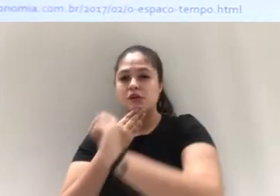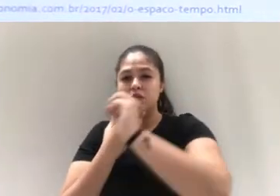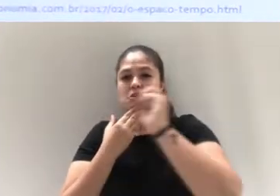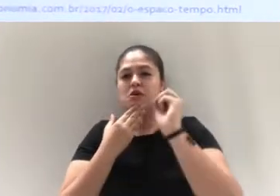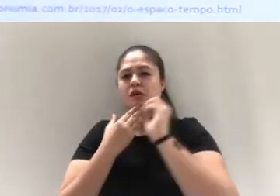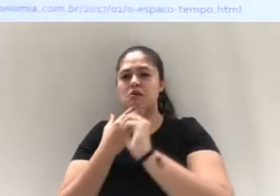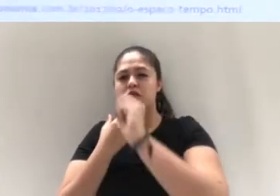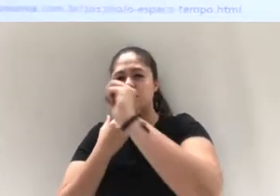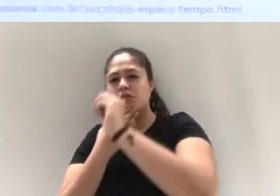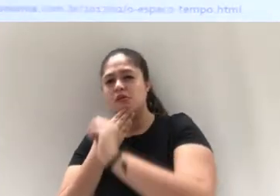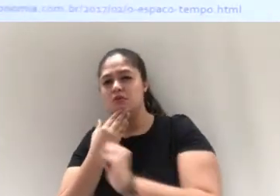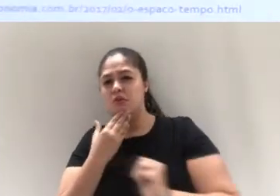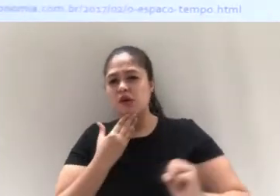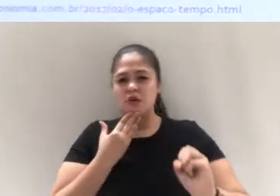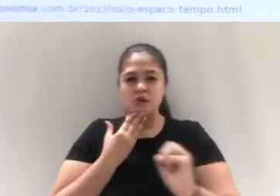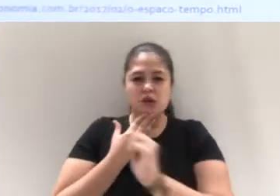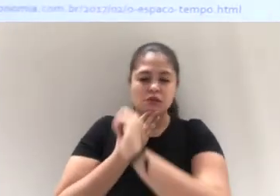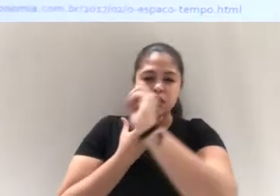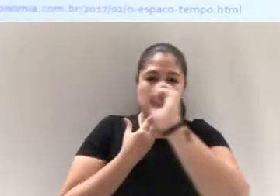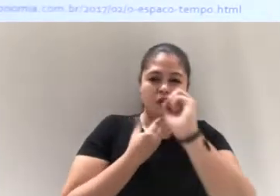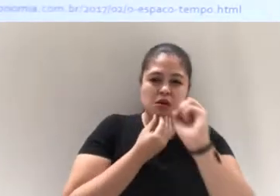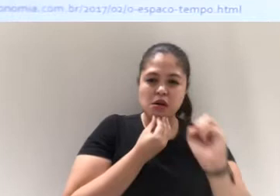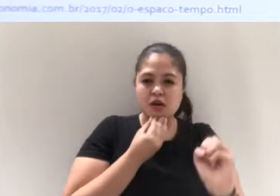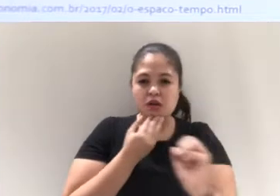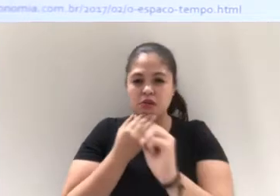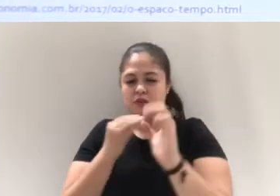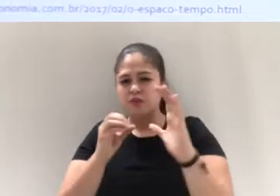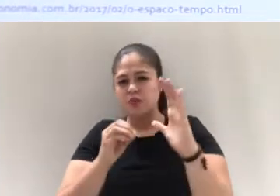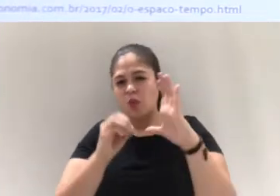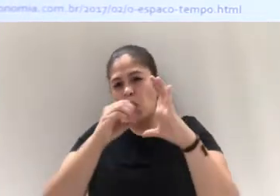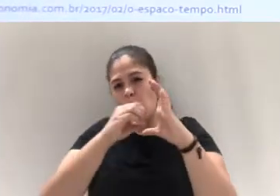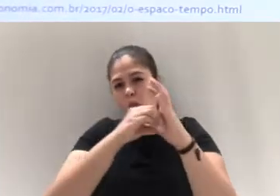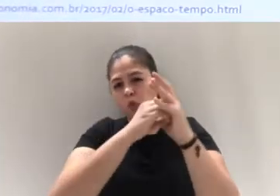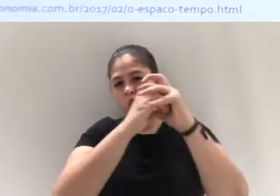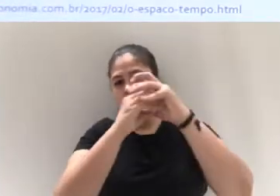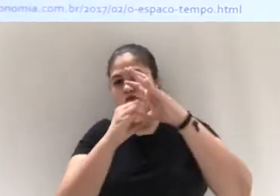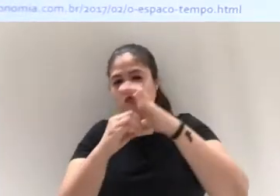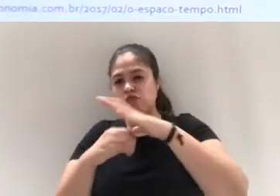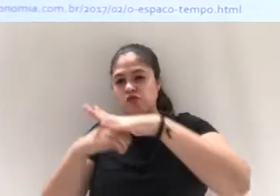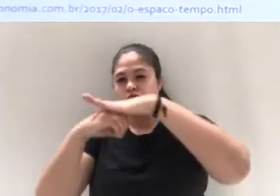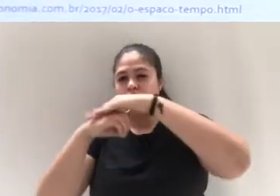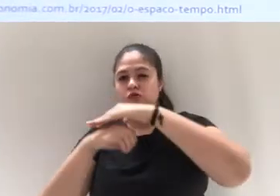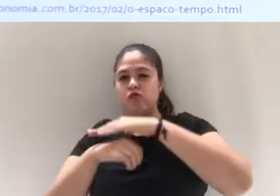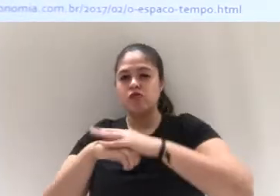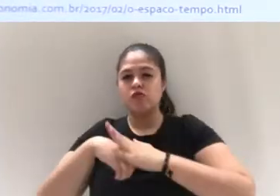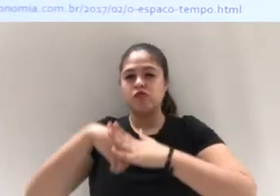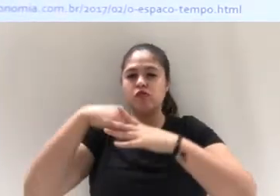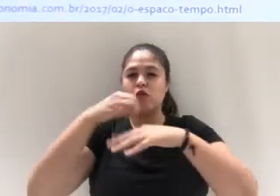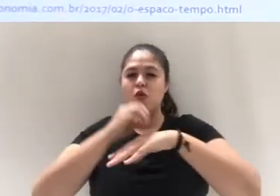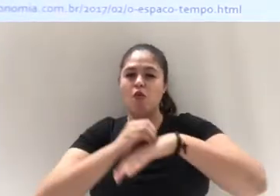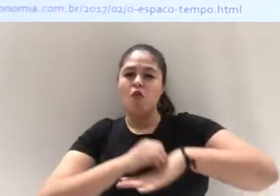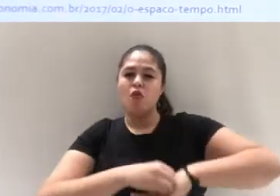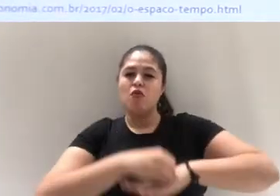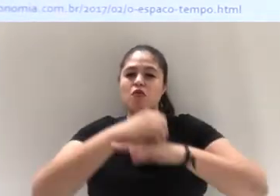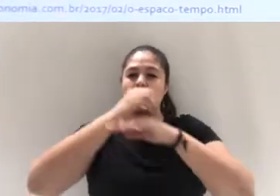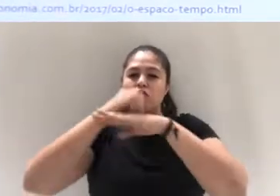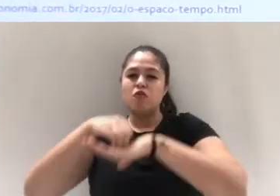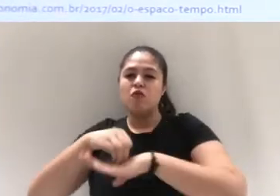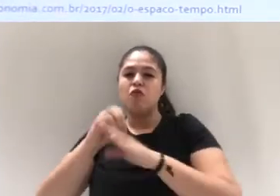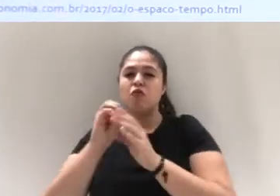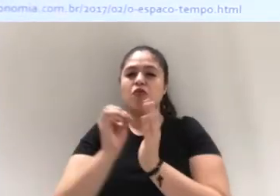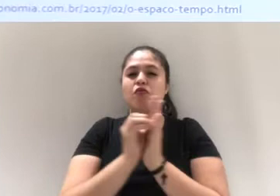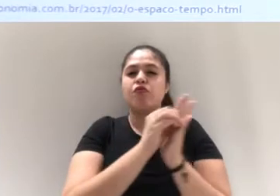Então, o que na verdade acontece é que os corpos são atraídos devido ao efeito de tal